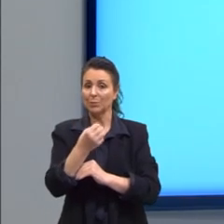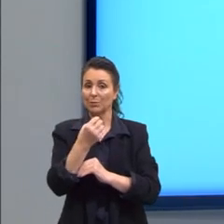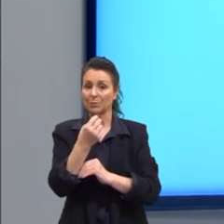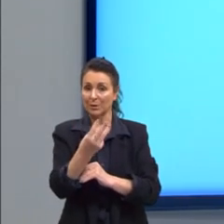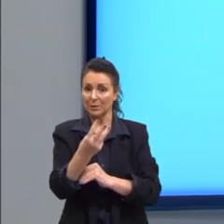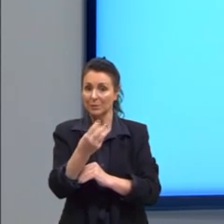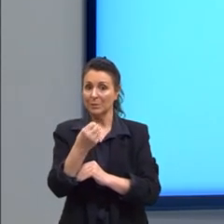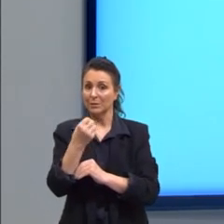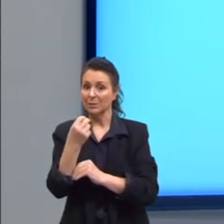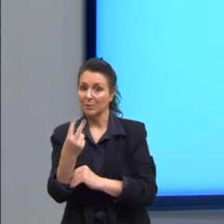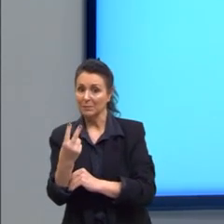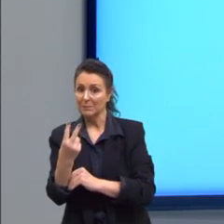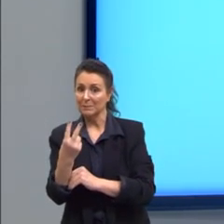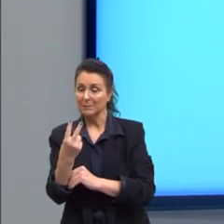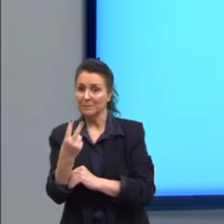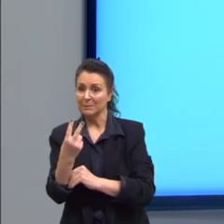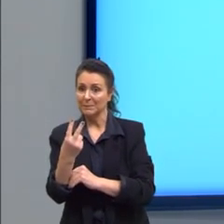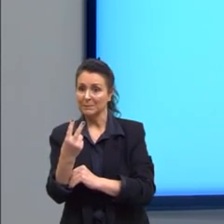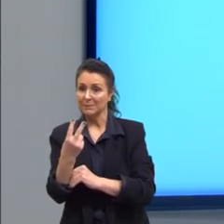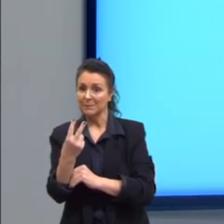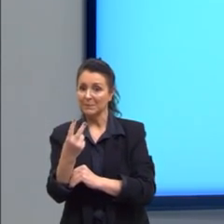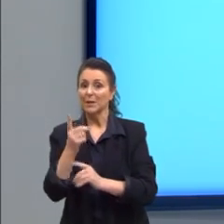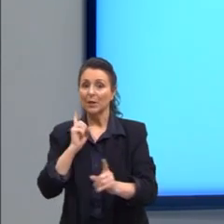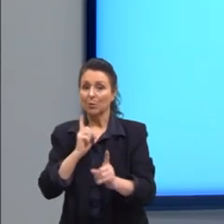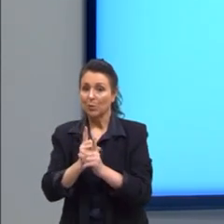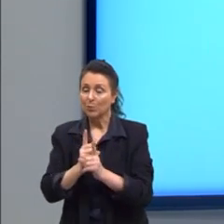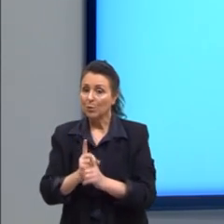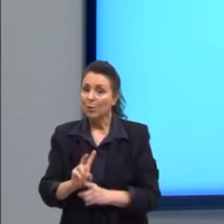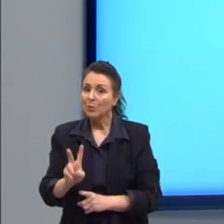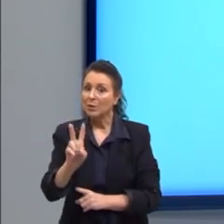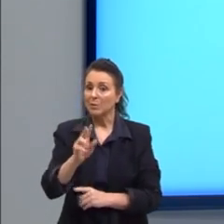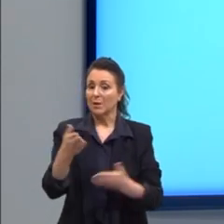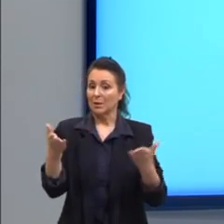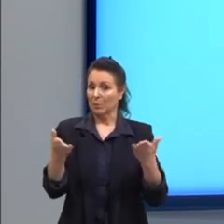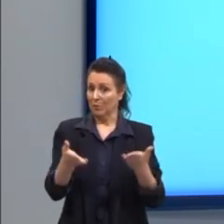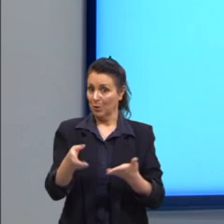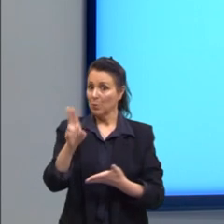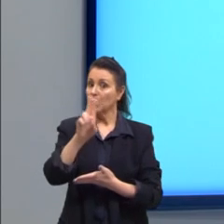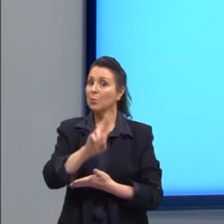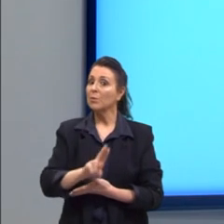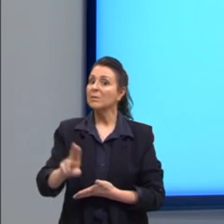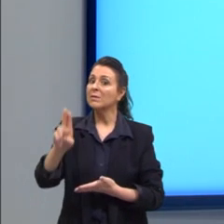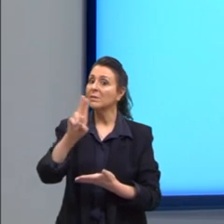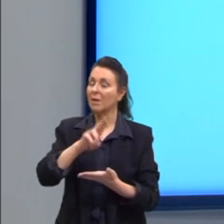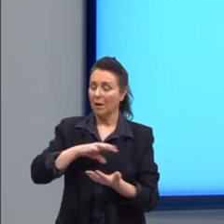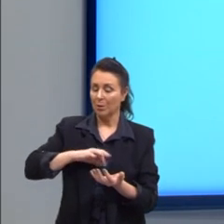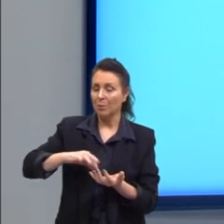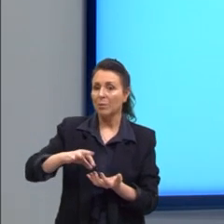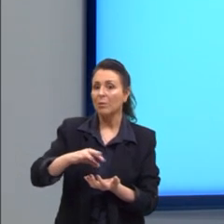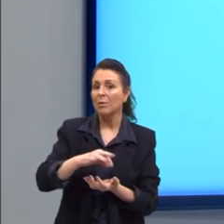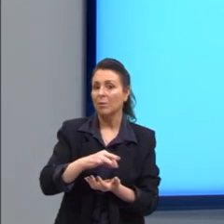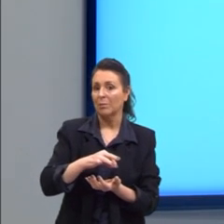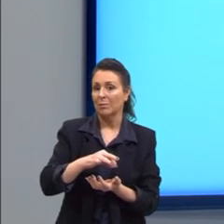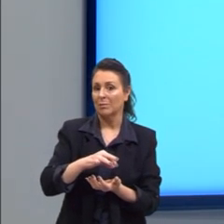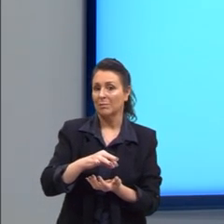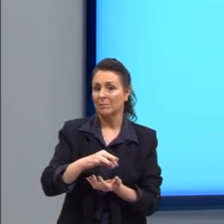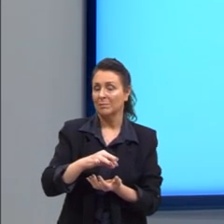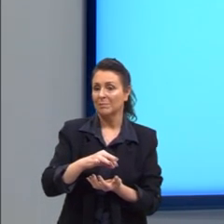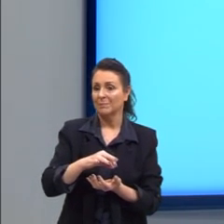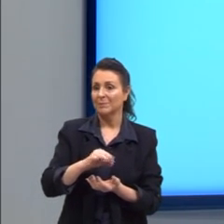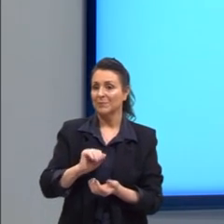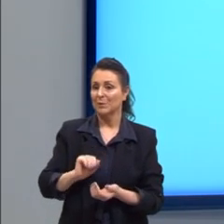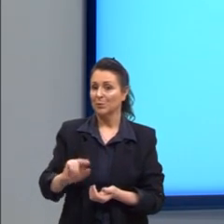e dois obtive os valores que eu vou utilizar lá no meu cálculo tá essa uns